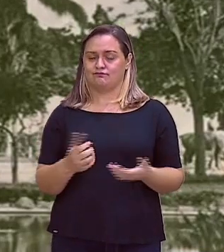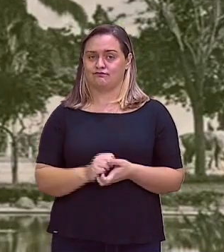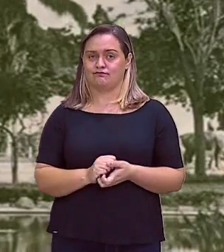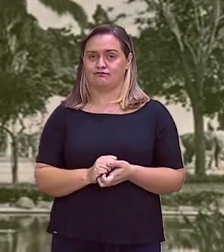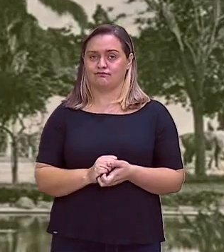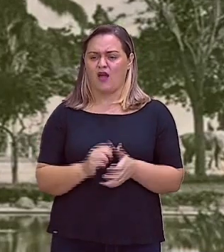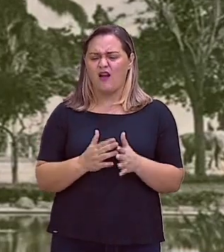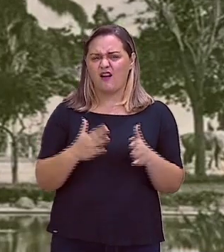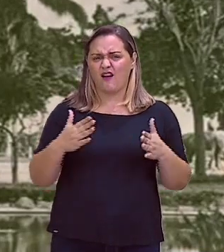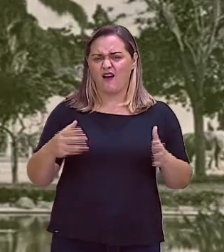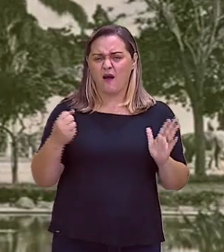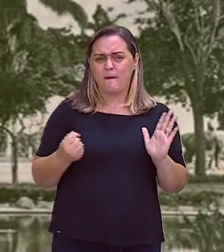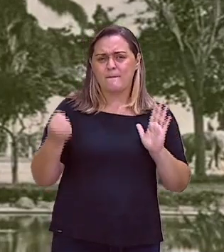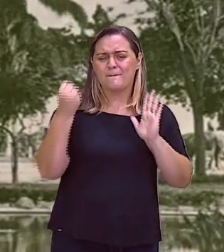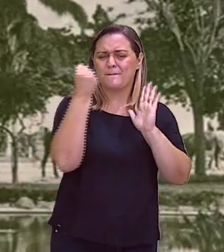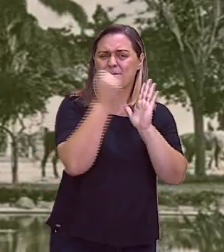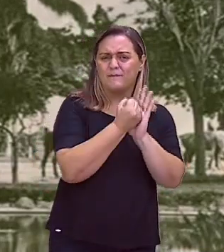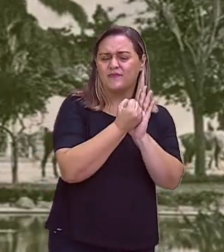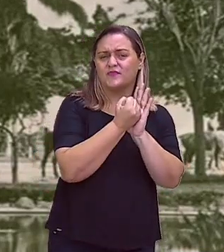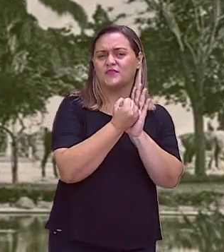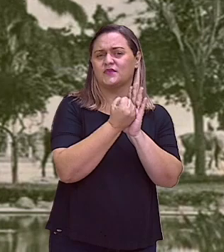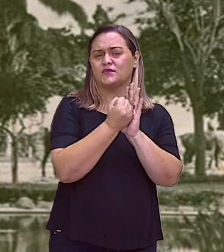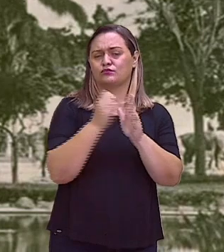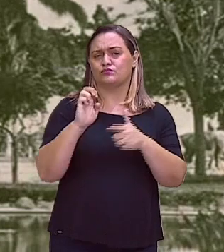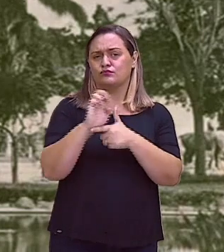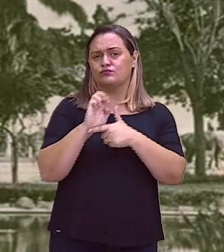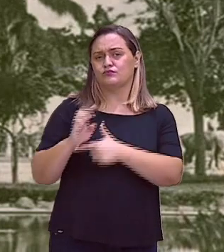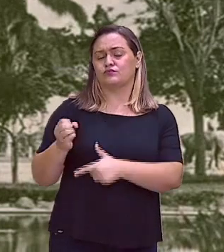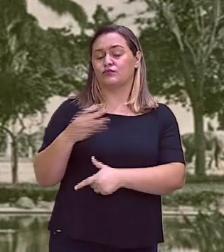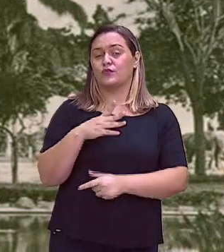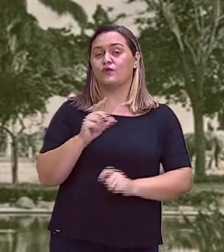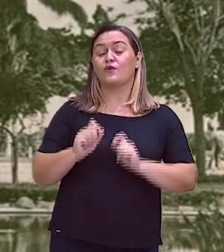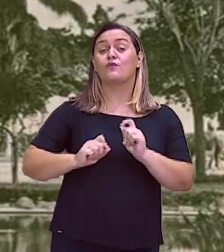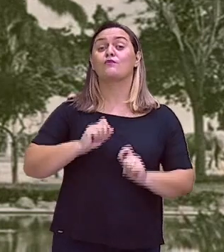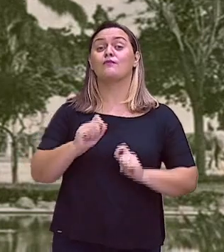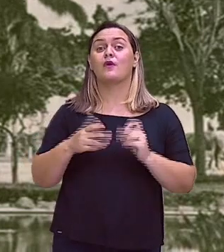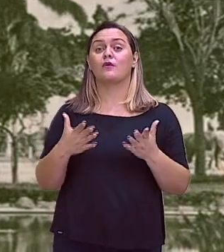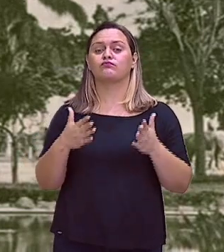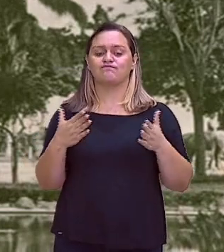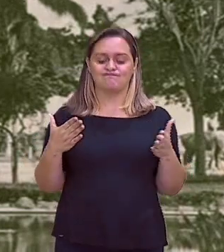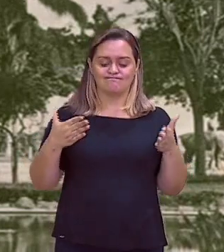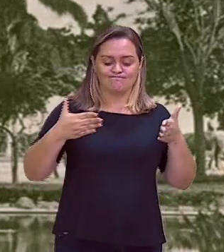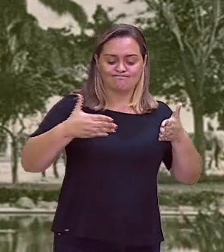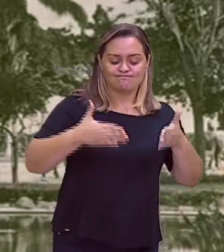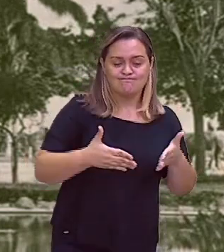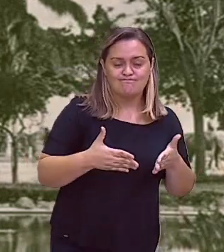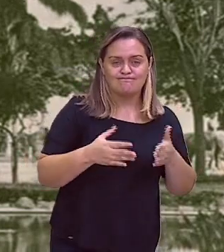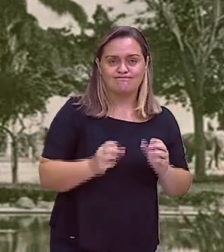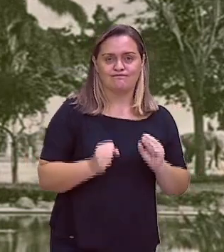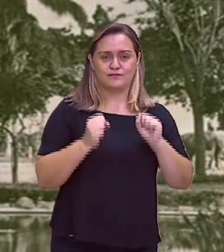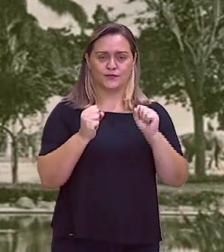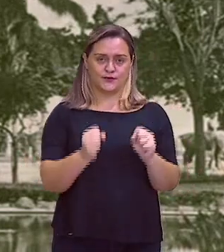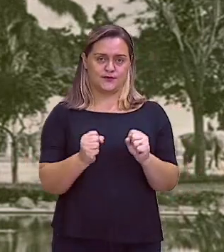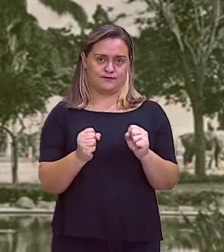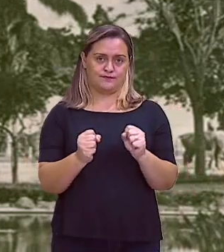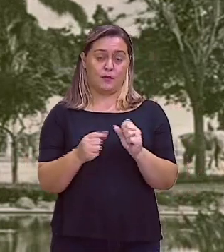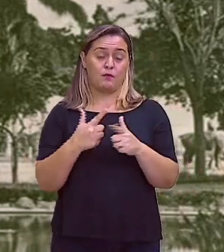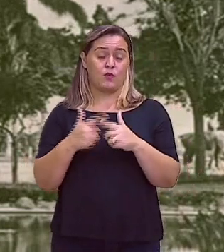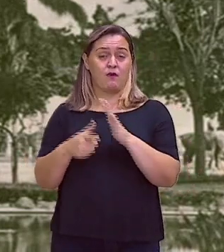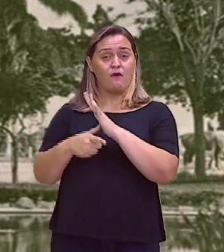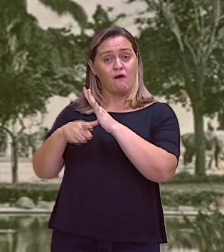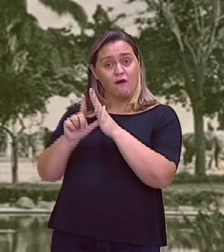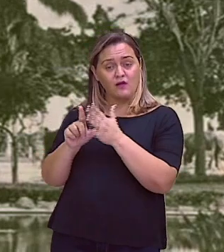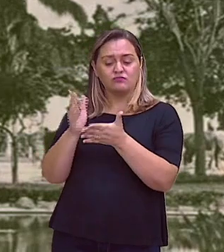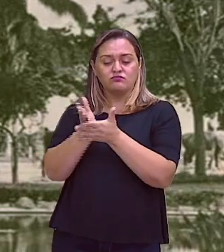marca do estado novo foi a centralização do poder pois antes o poder era dividido entre